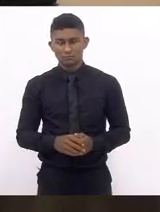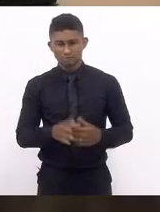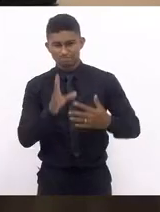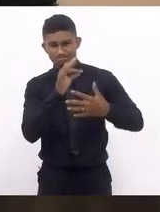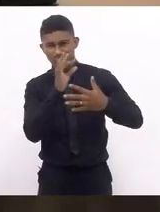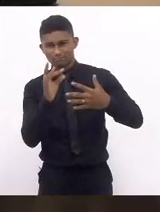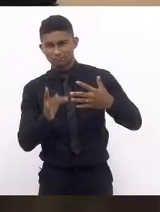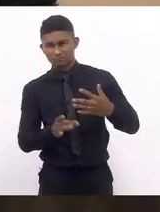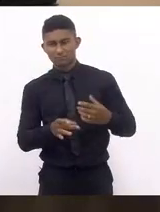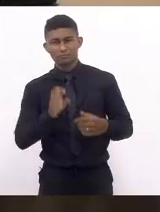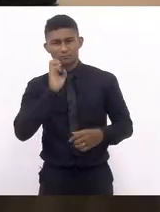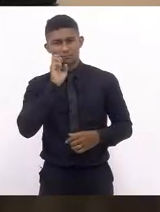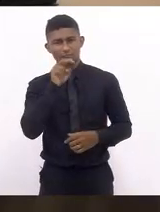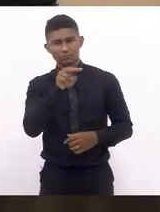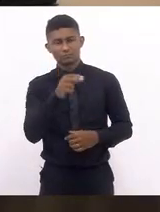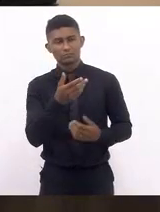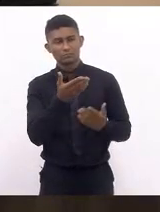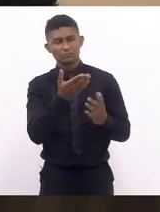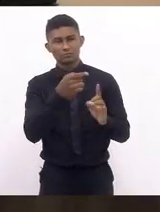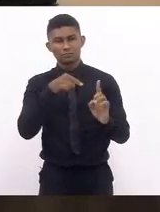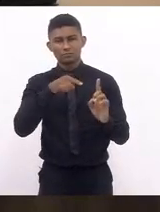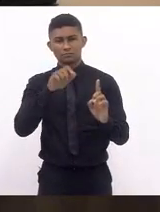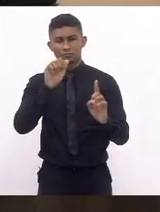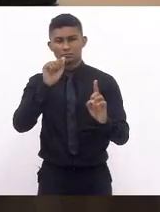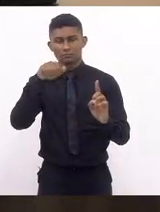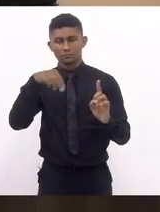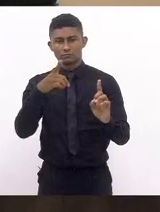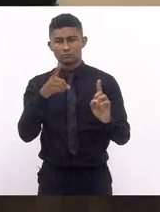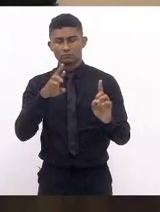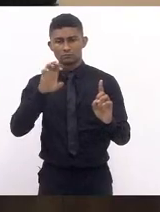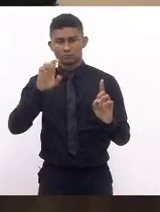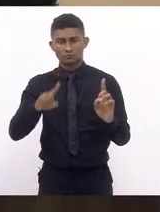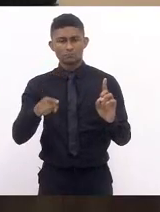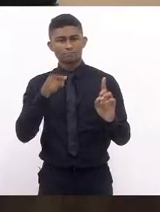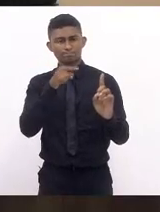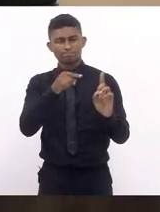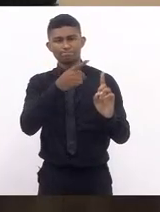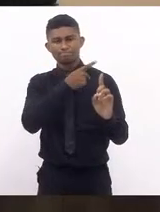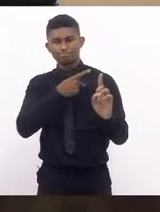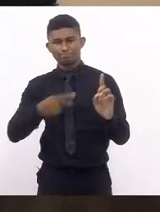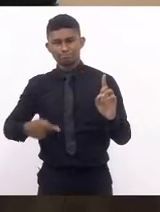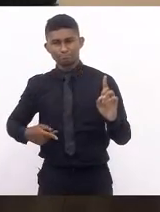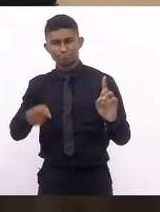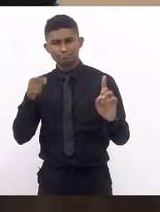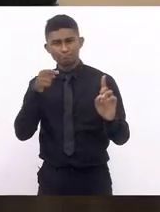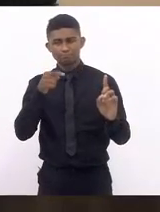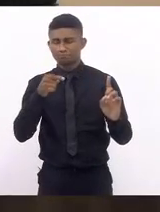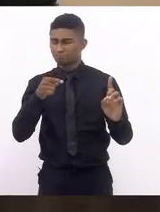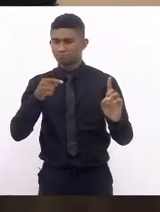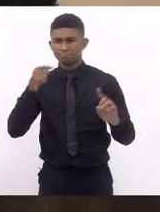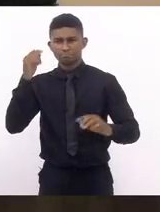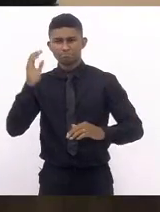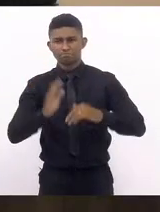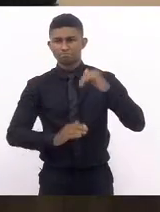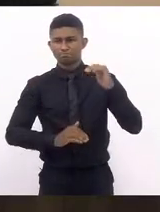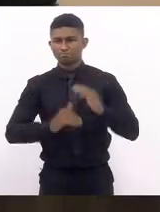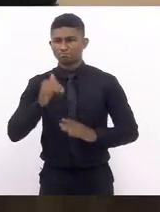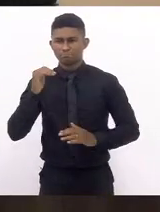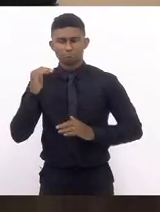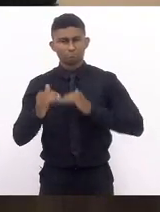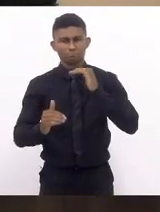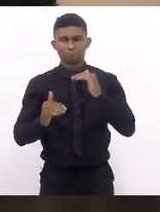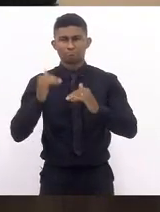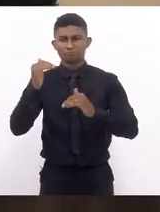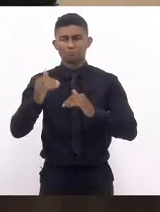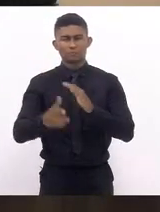mínimos detalhes que o André Ceciliano é um presidente absolutamente excepcional e eu